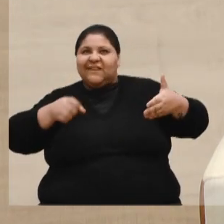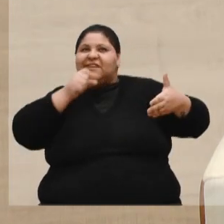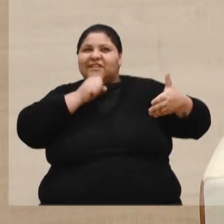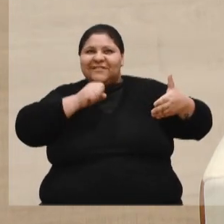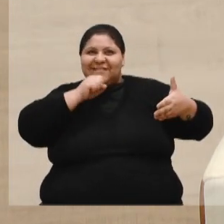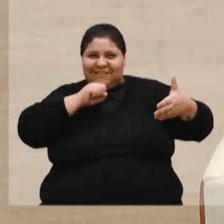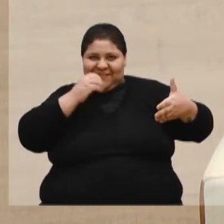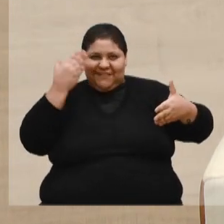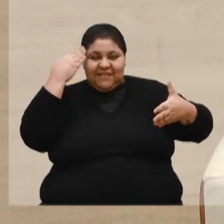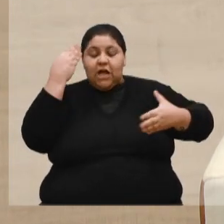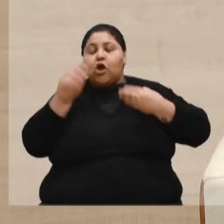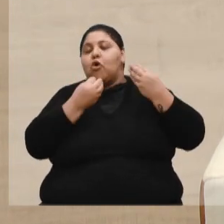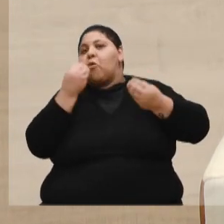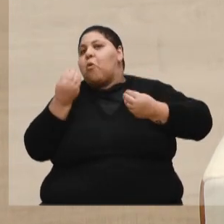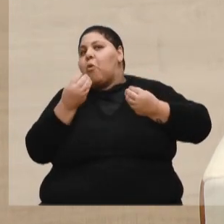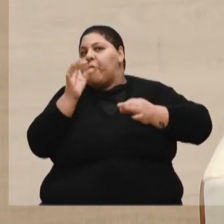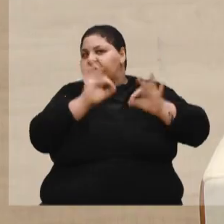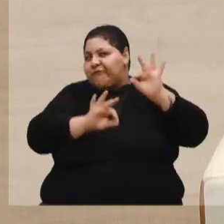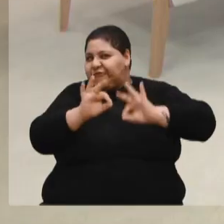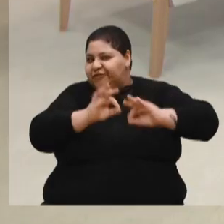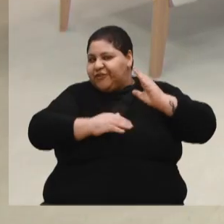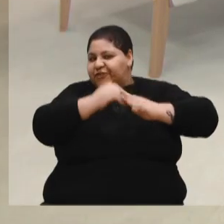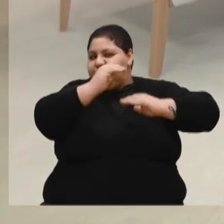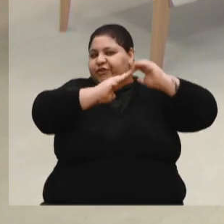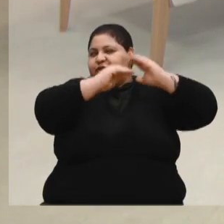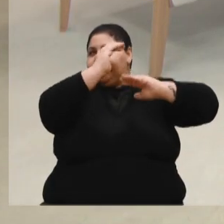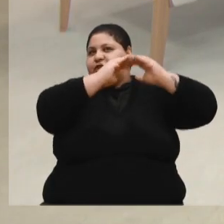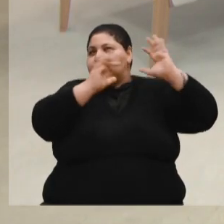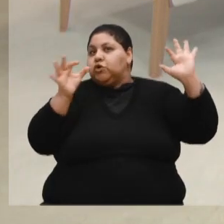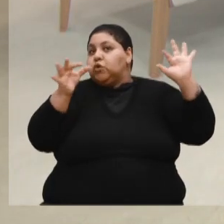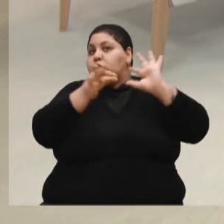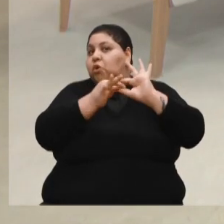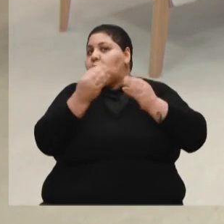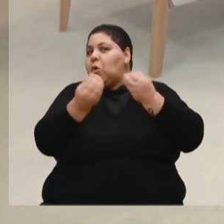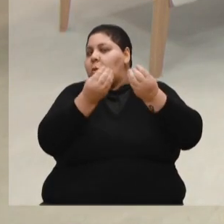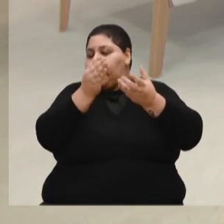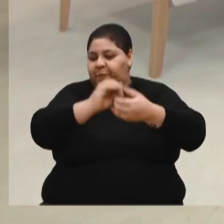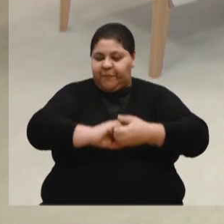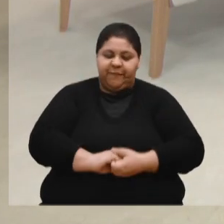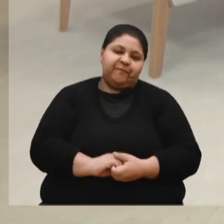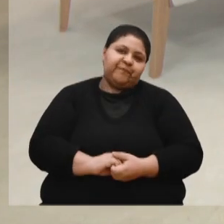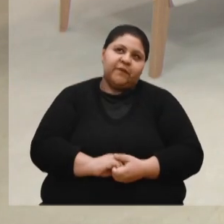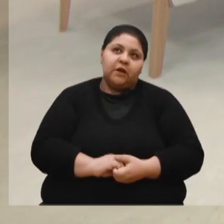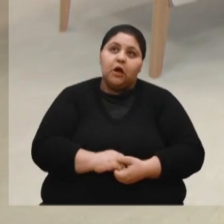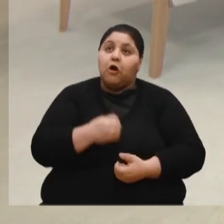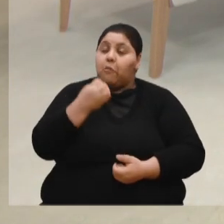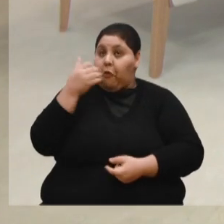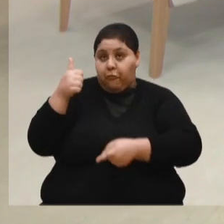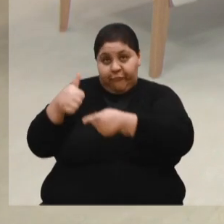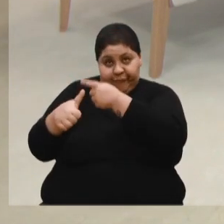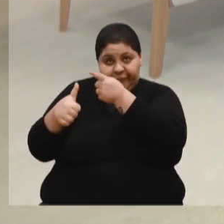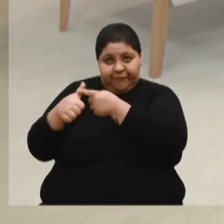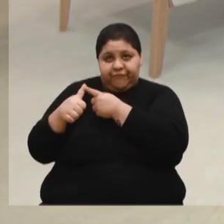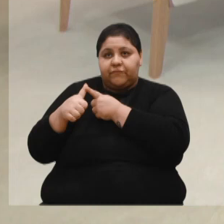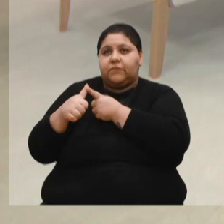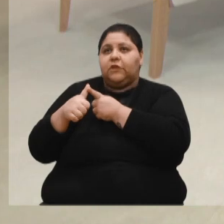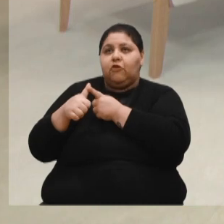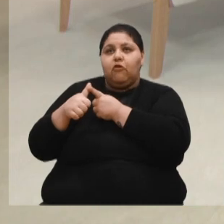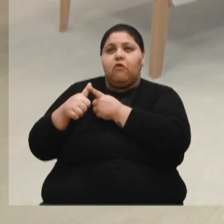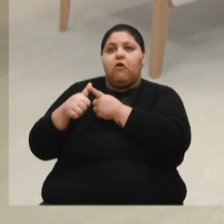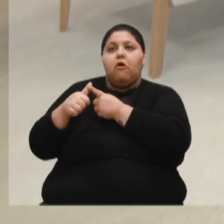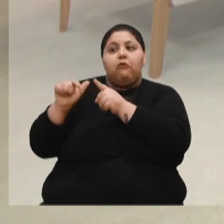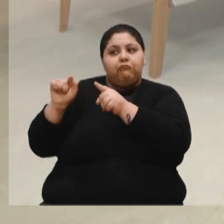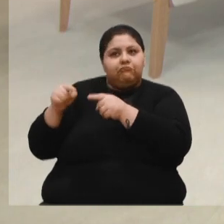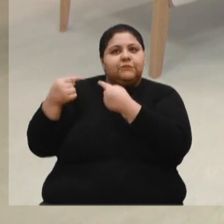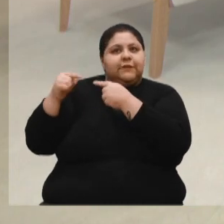antigas, como é que você estabeleceu a construção dessa obra junto com o escritor? Bom, em primeiro lugar, foi um